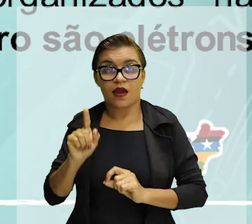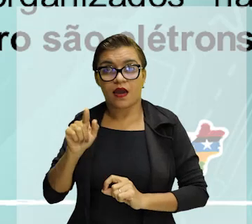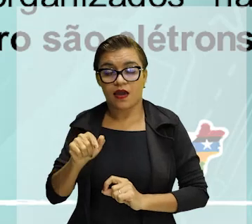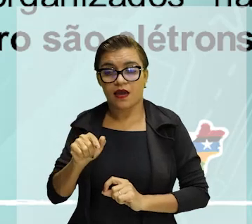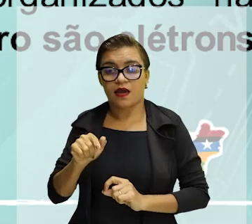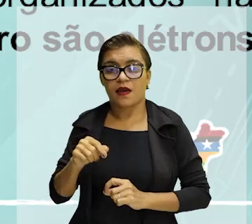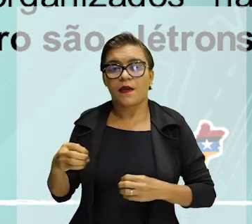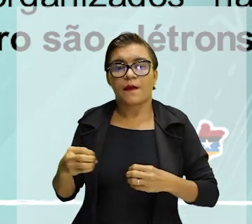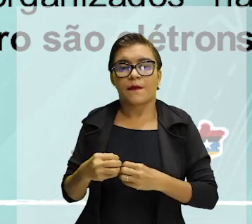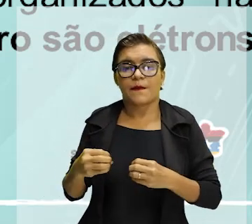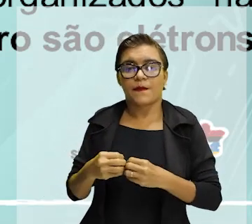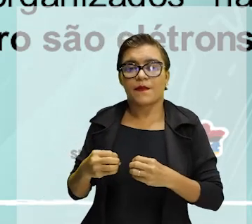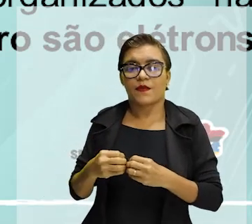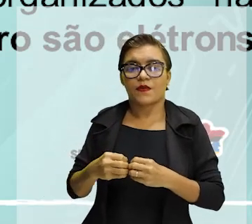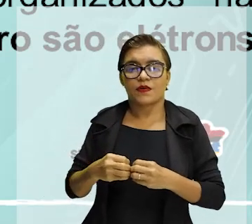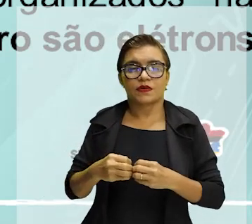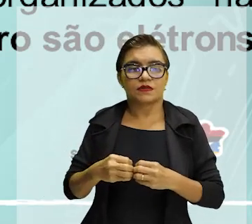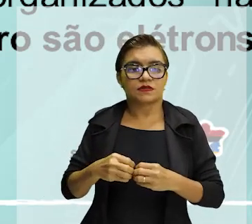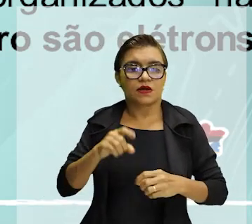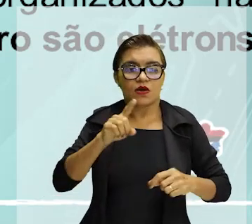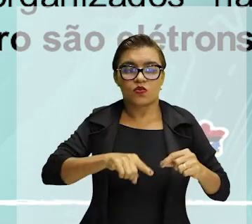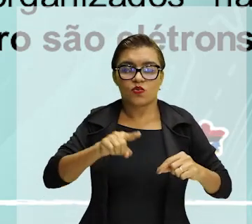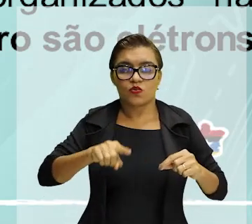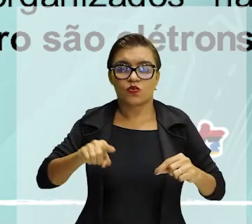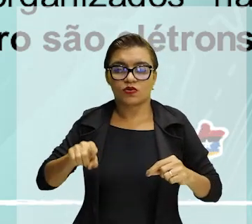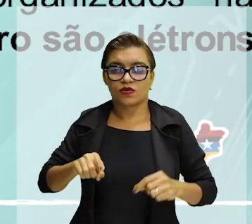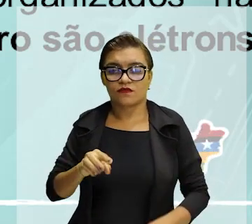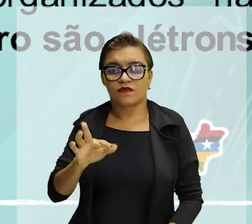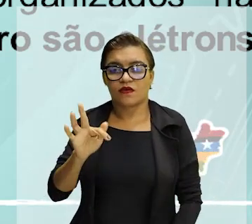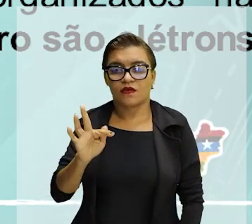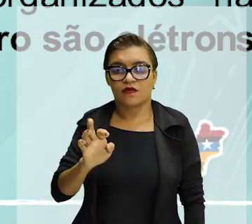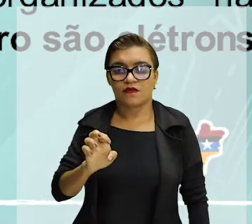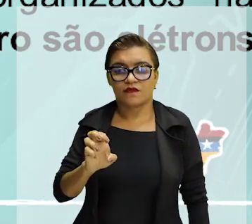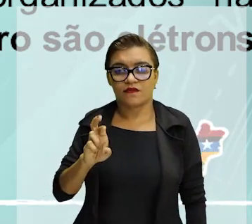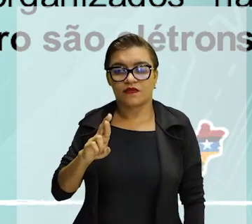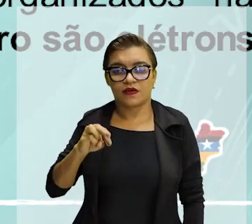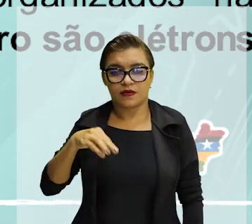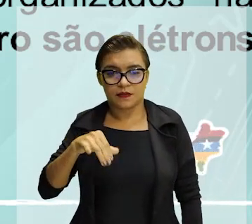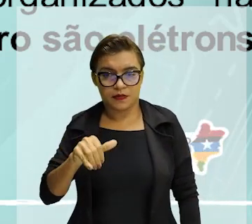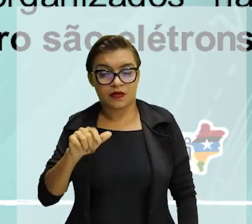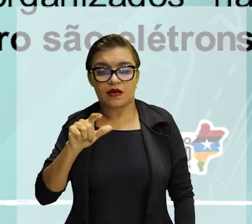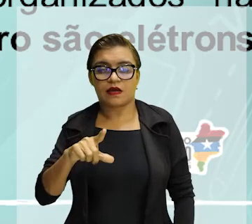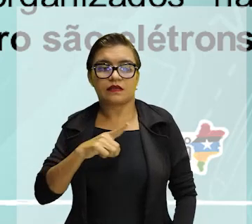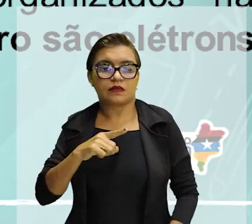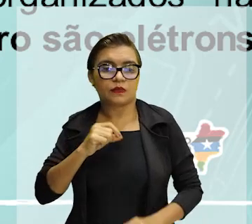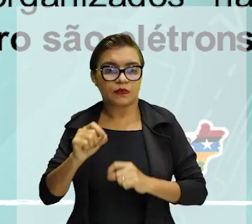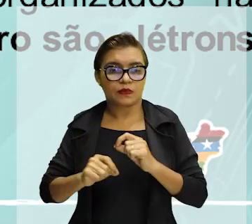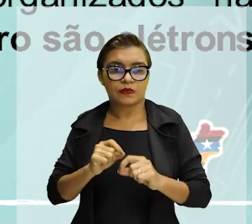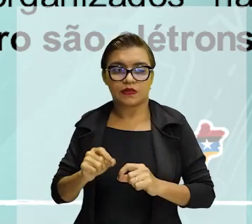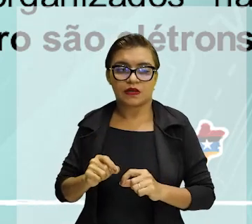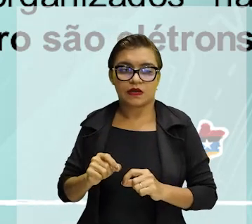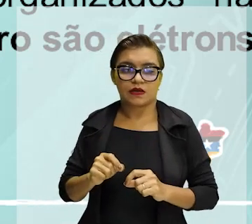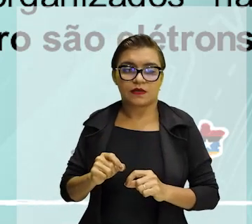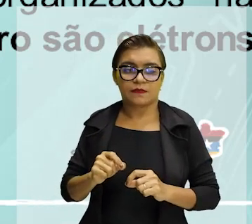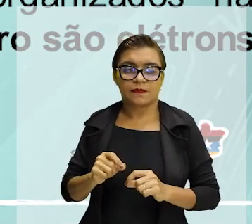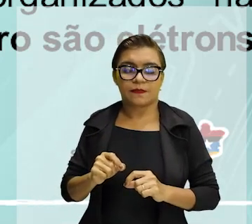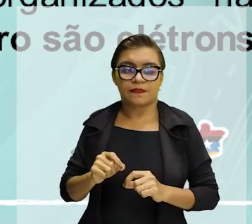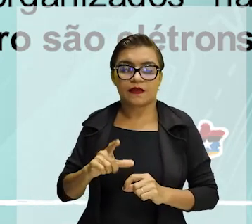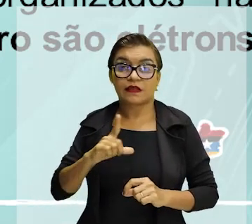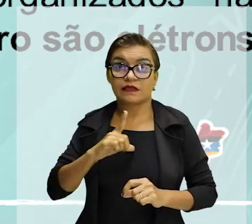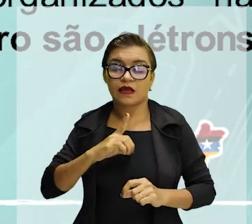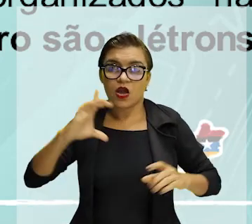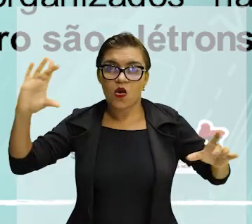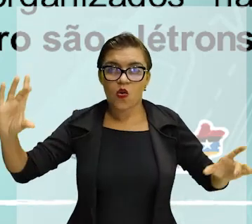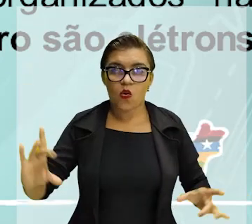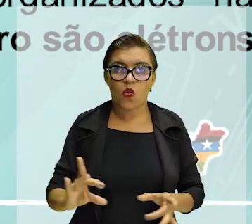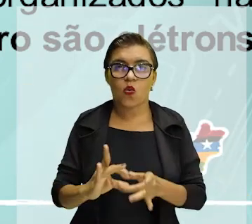mais próximas do nível de Fermi, ok? E assim determinam a condutividade